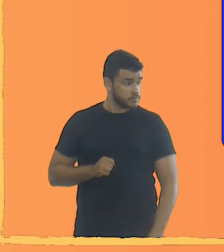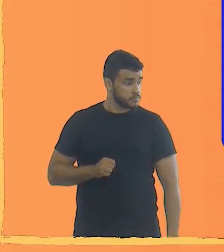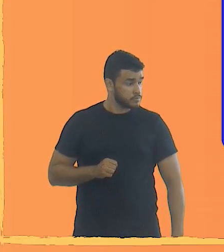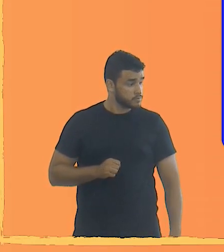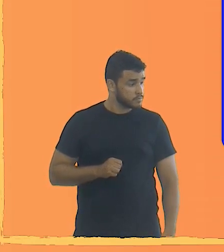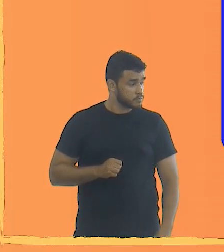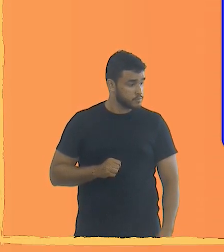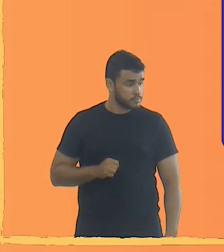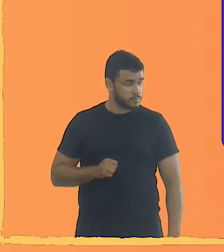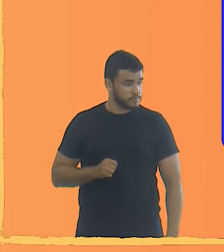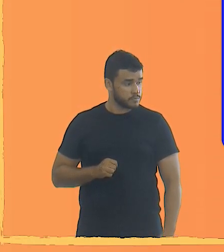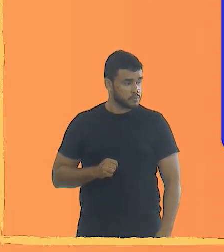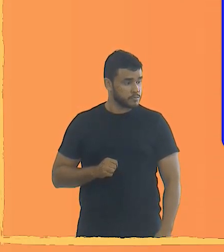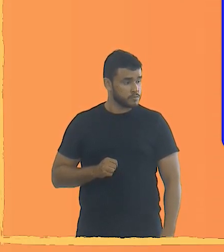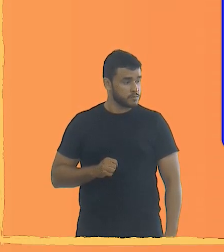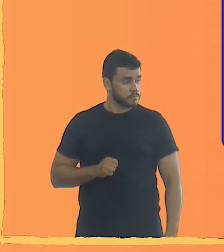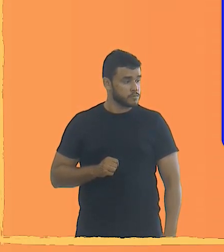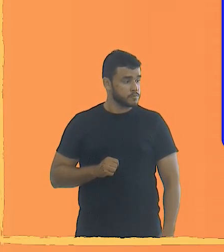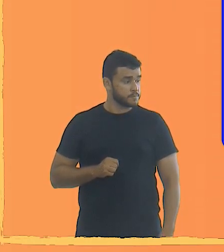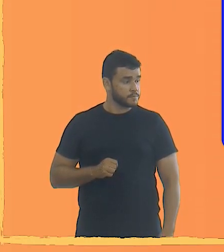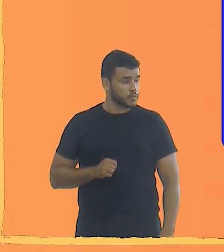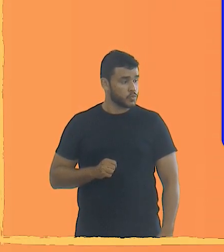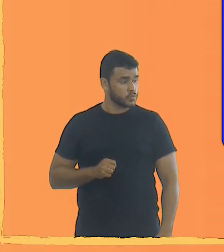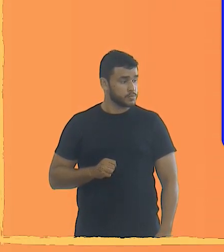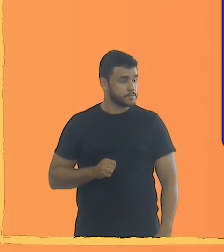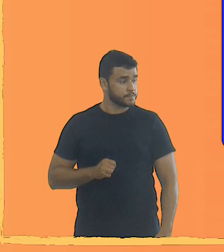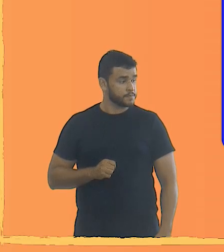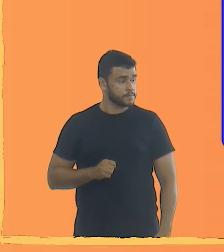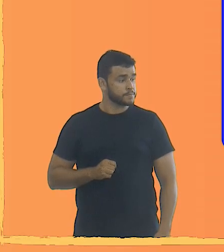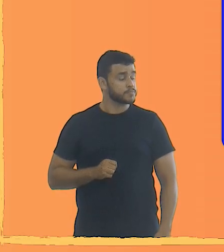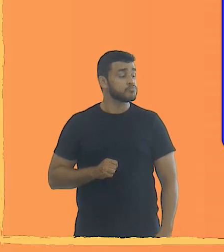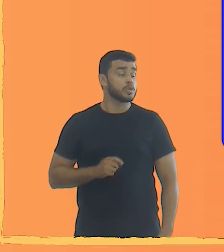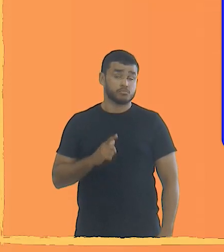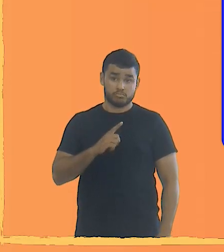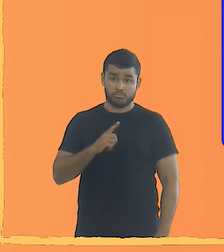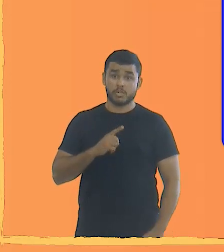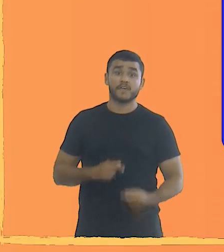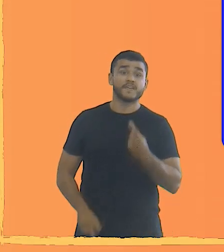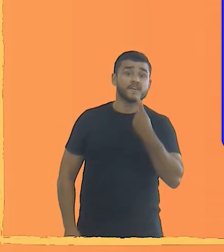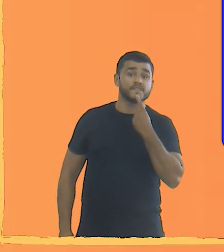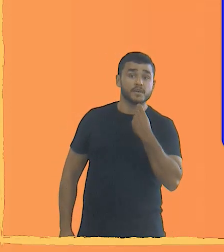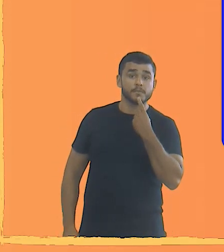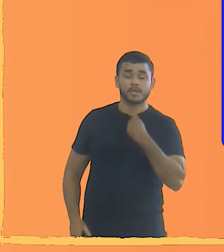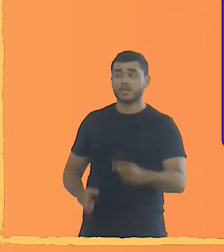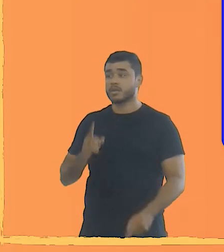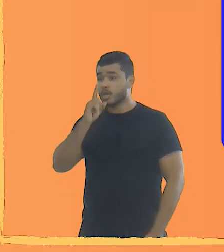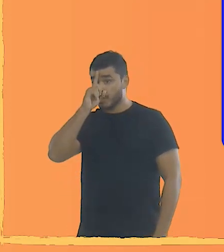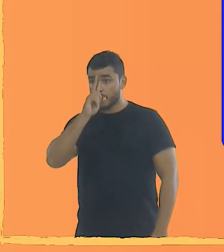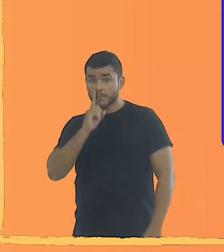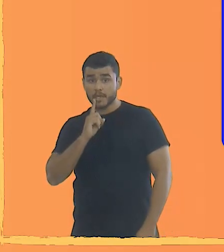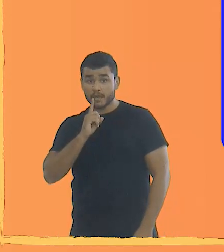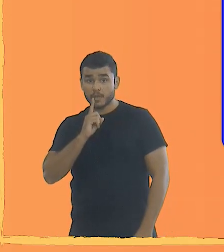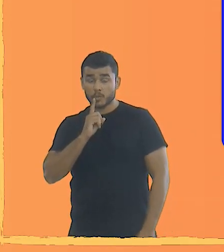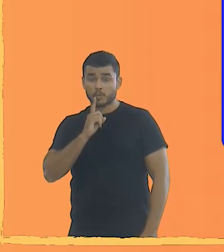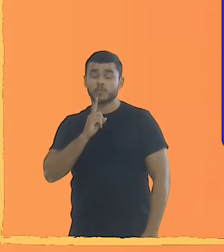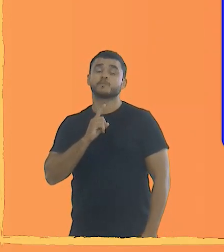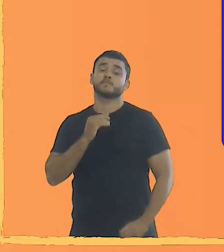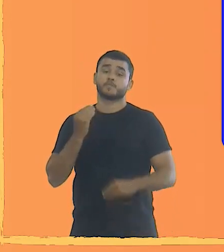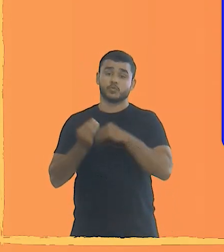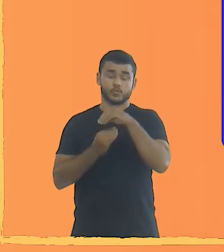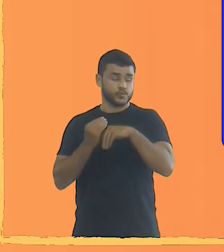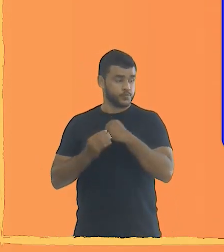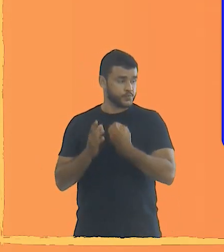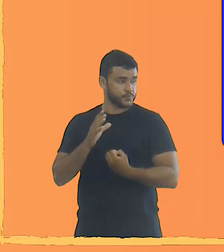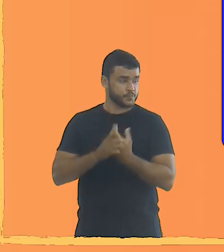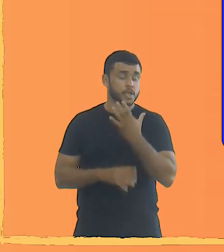seria você juntar o vermelho com o amarelo, que vai dar o laranja. Aí tem o laranja na tonalidade normal, tem o claro e tem o